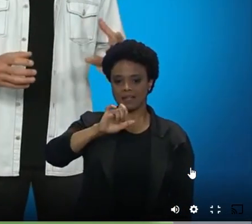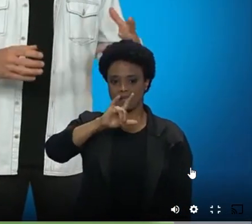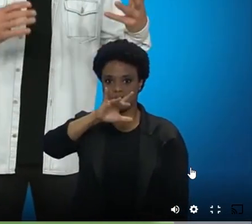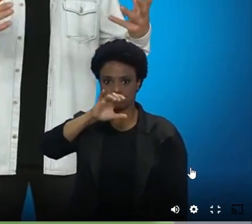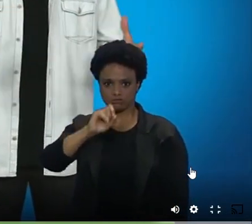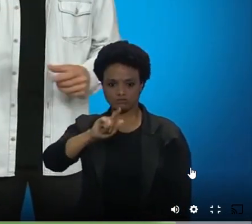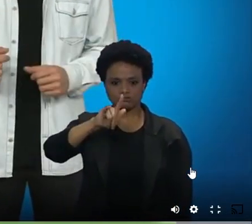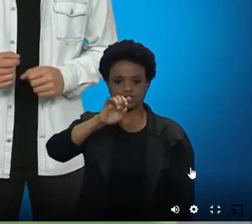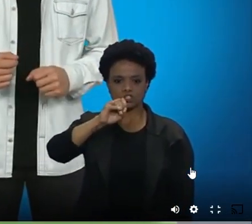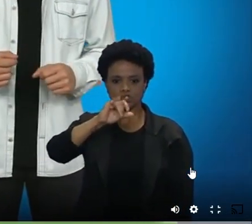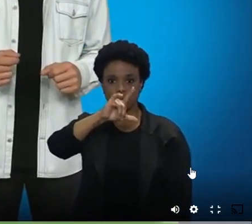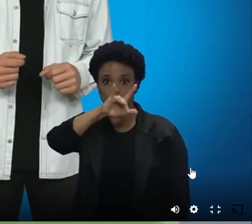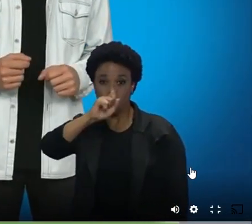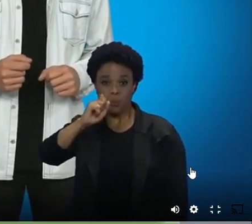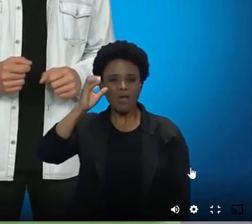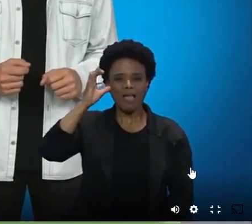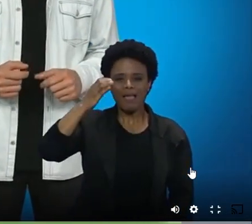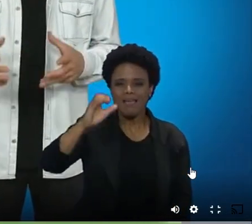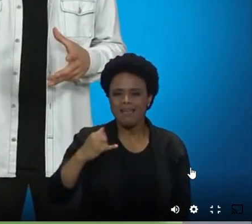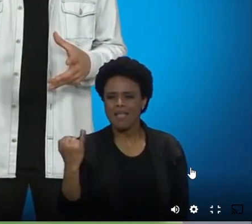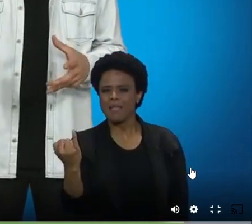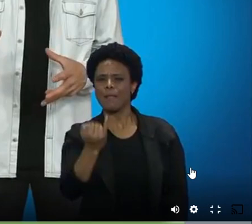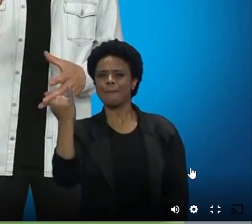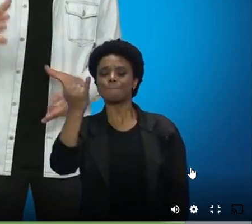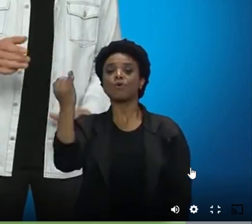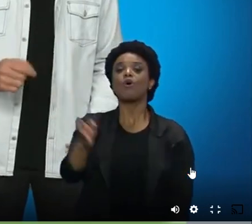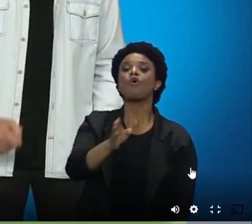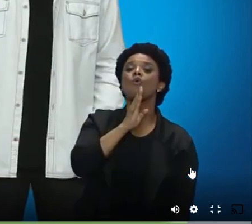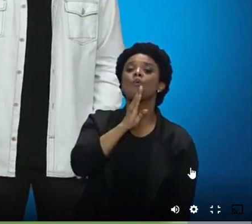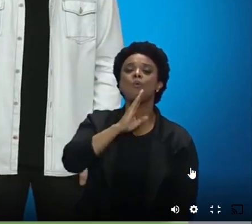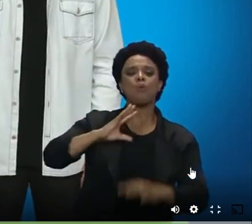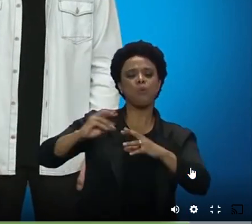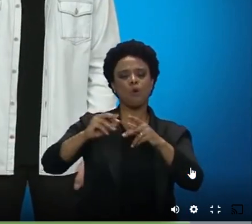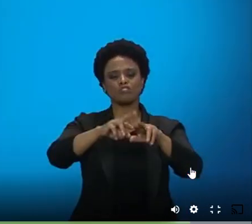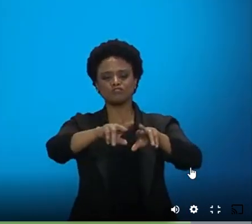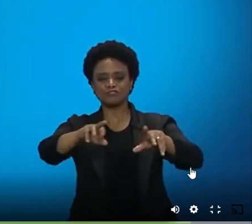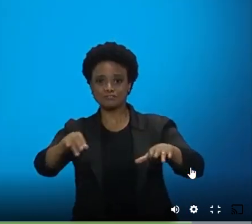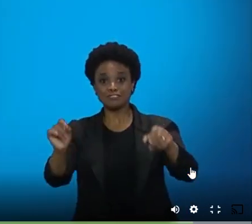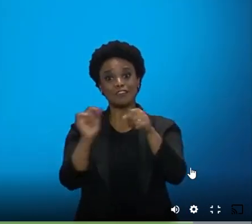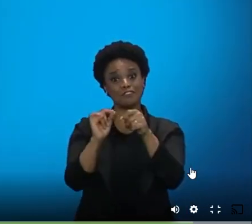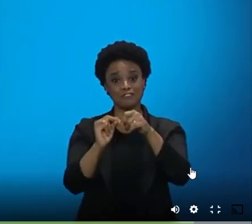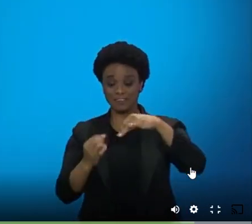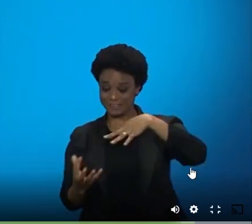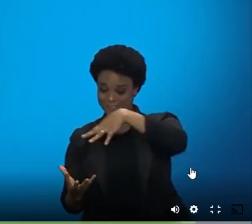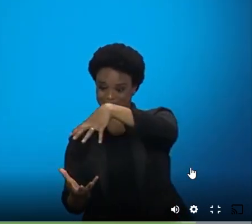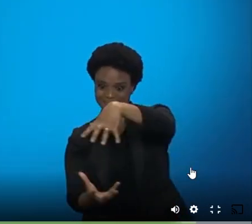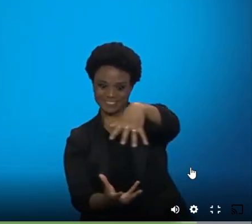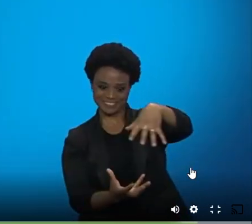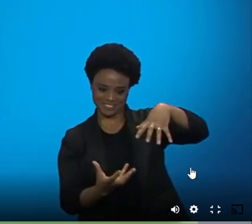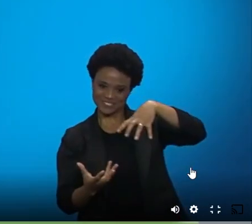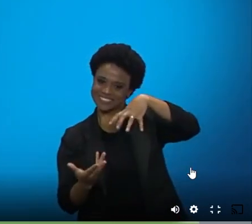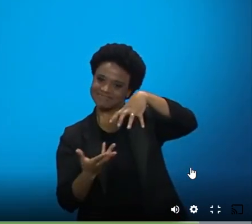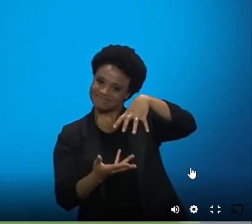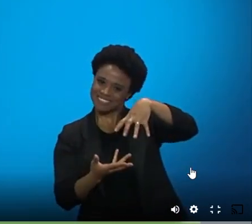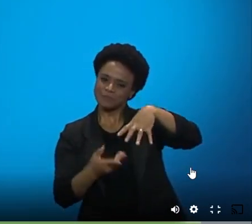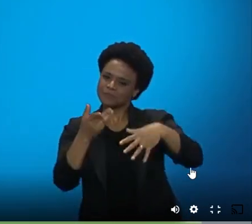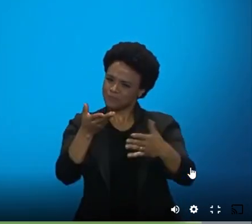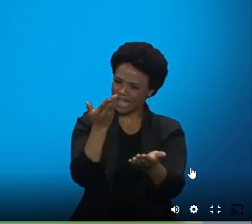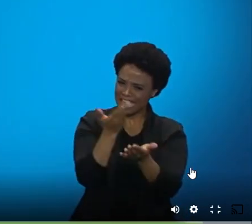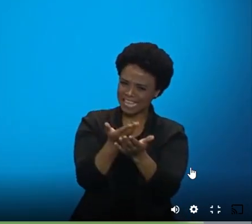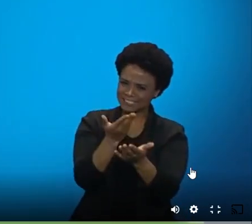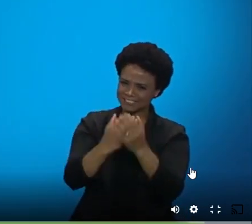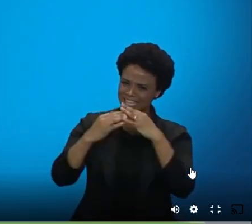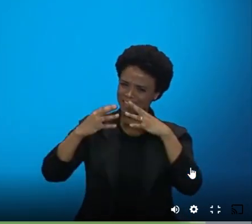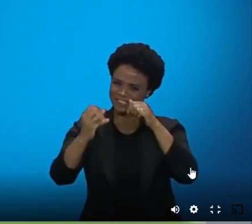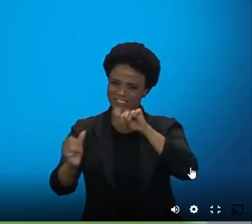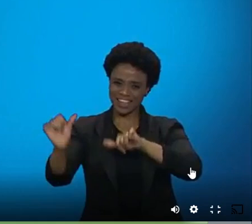ciências fundamentais para o conhecimento dos materiais geológicos que formam o nosso planeta. Que tal agora aprofundar os seus estudos nas ligações